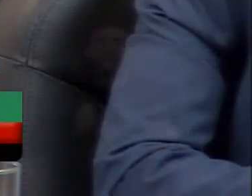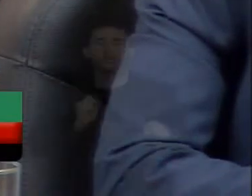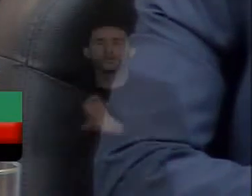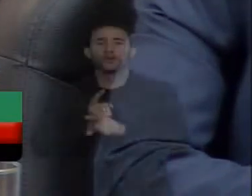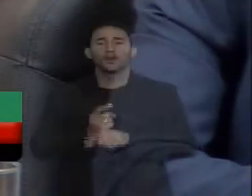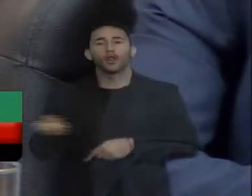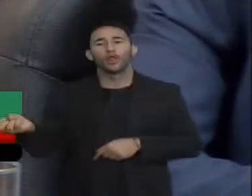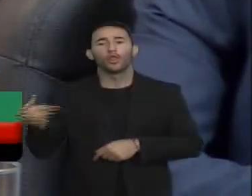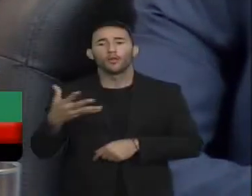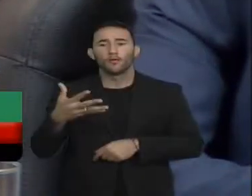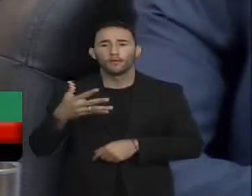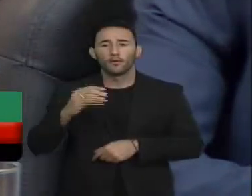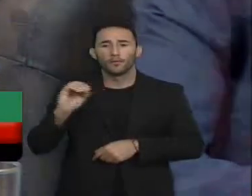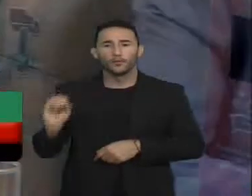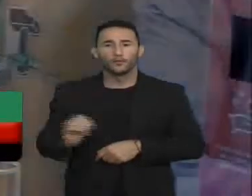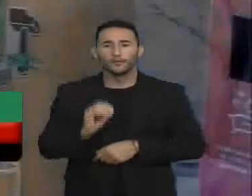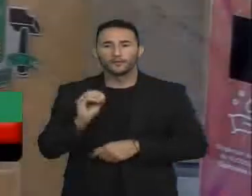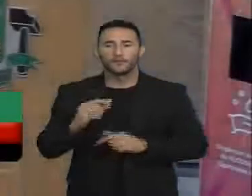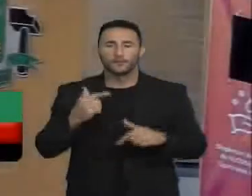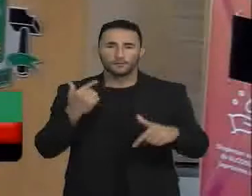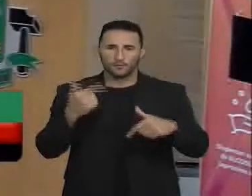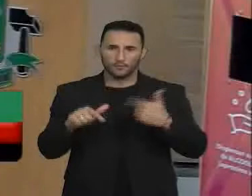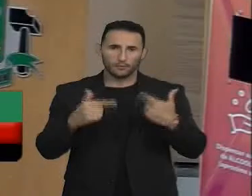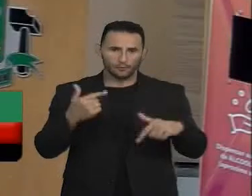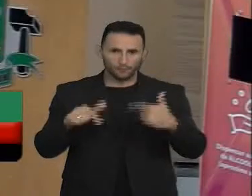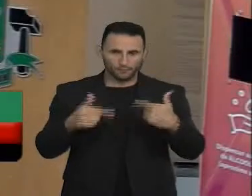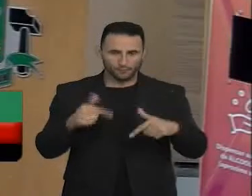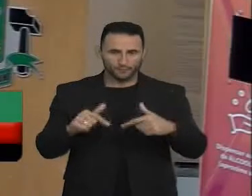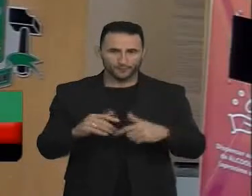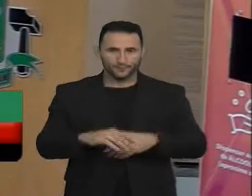uma nova oportunidade de trabalho.